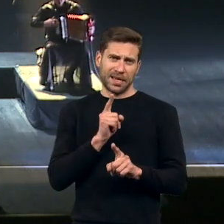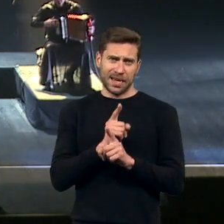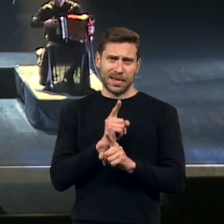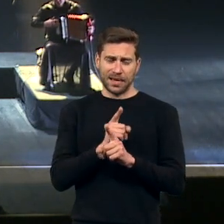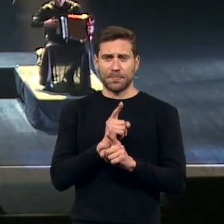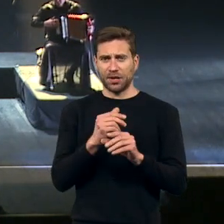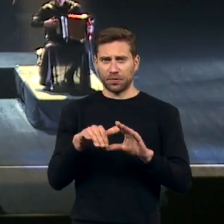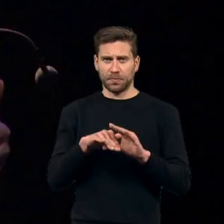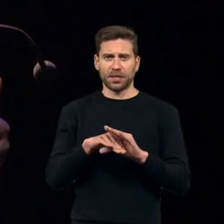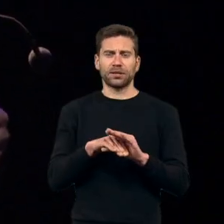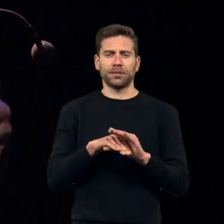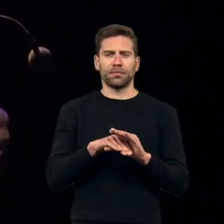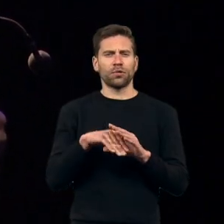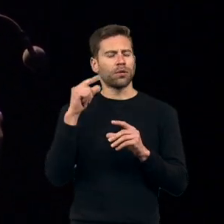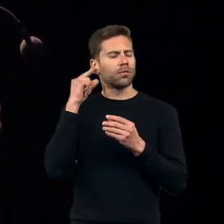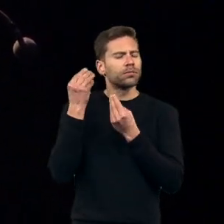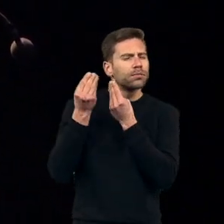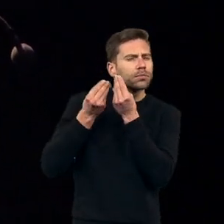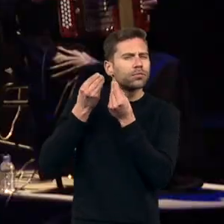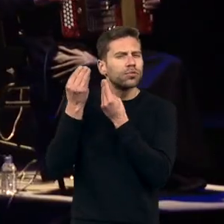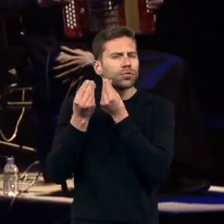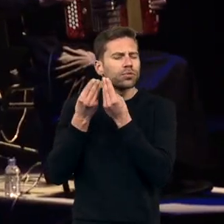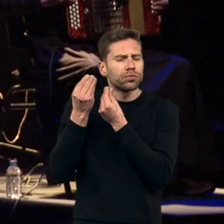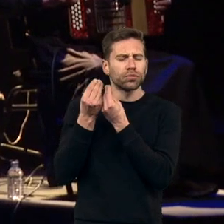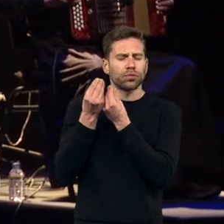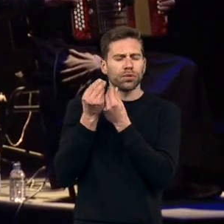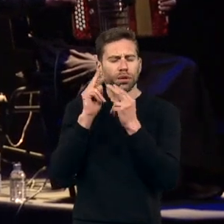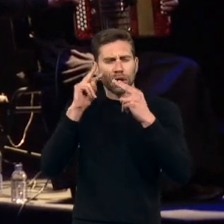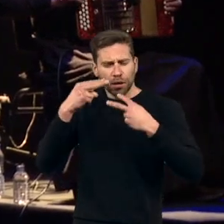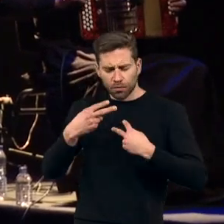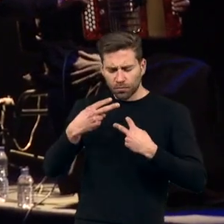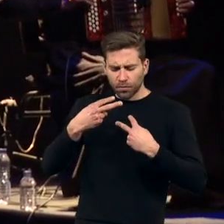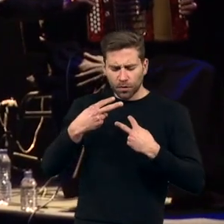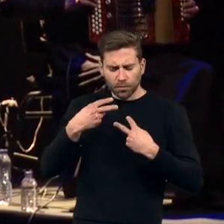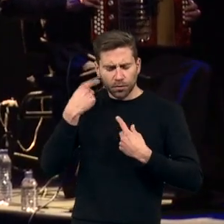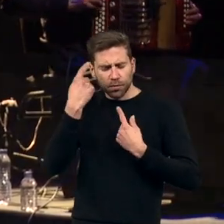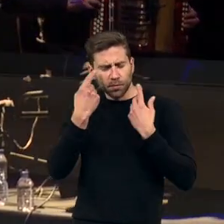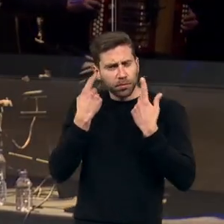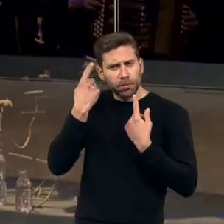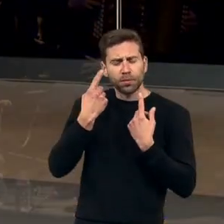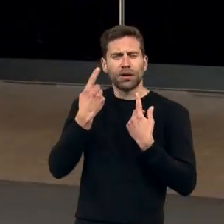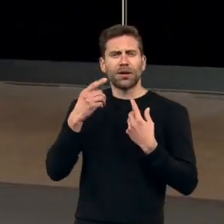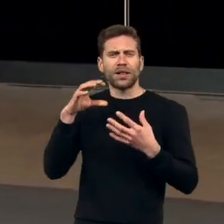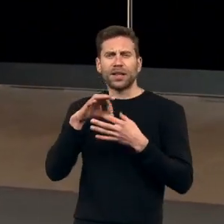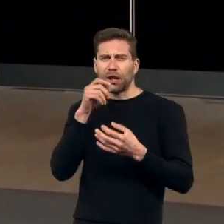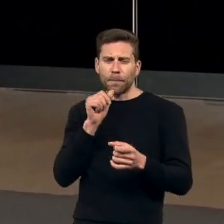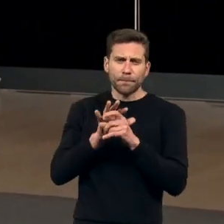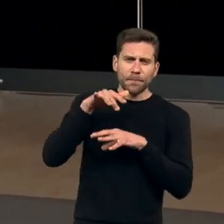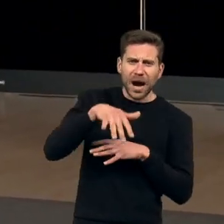aquela sonoridade, algo de intempestivo, algo de aquático, algo de terra, algo